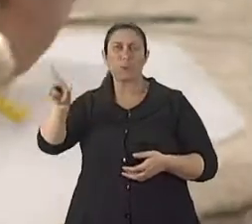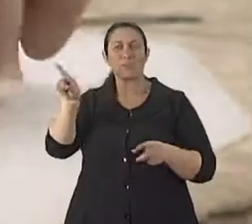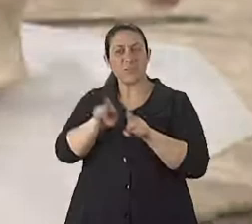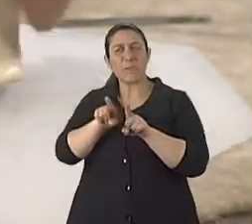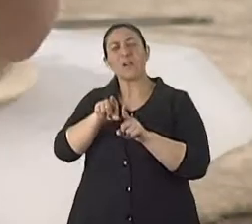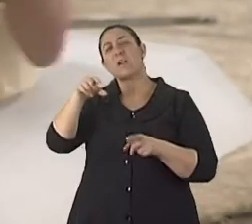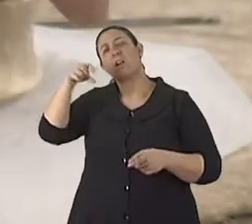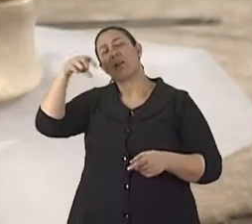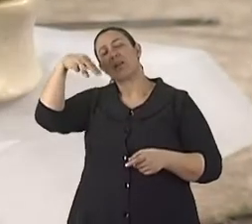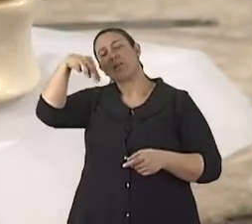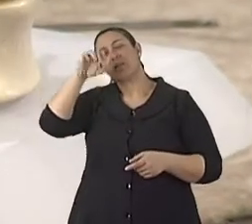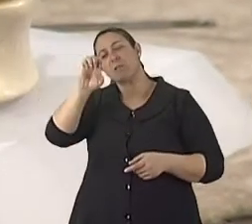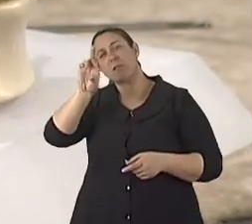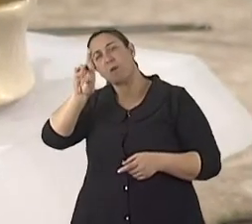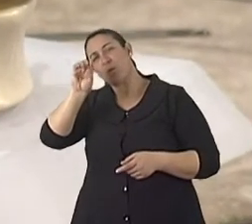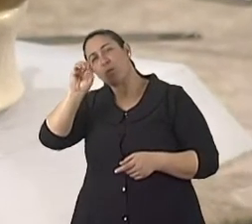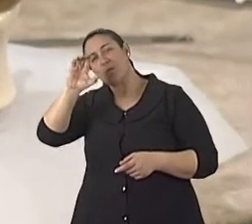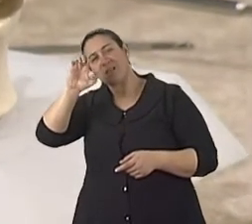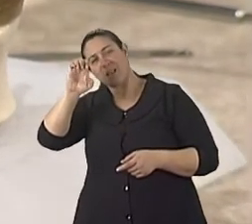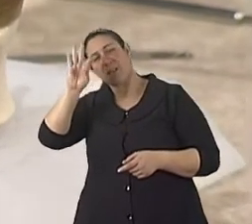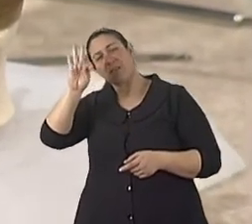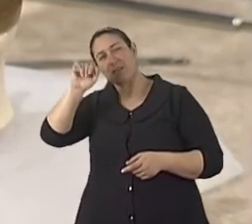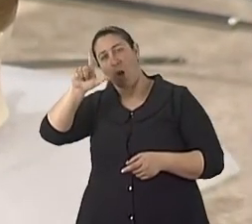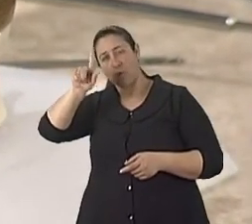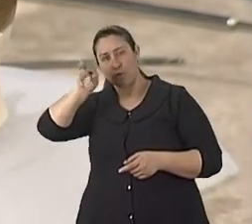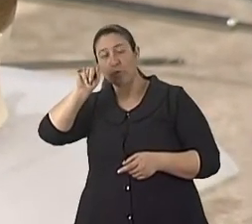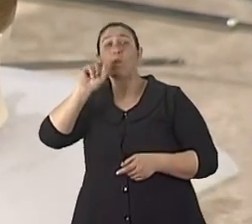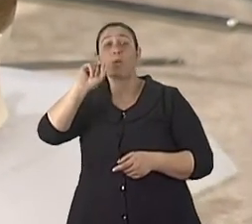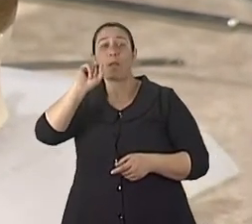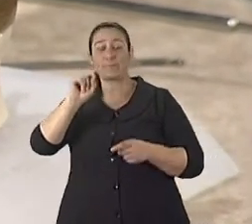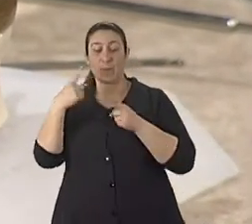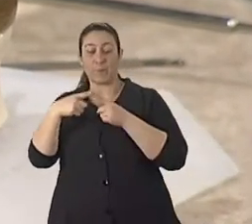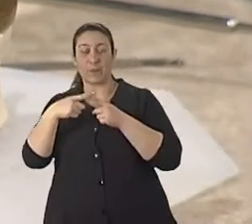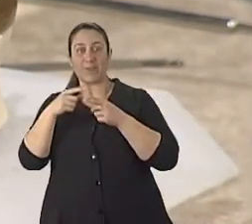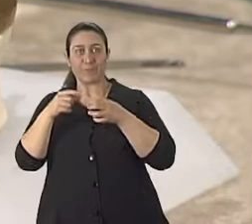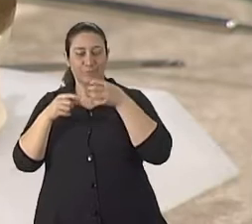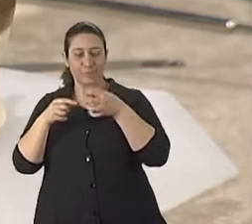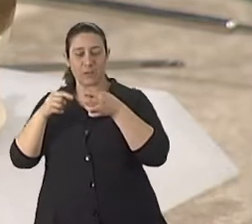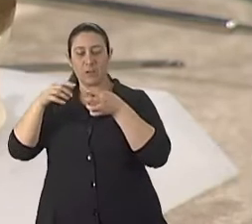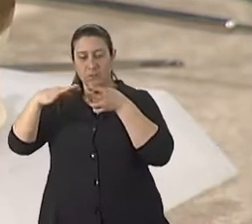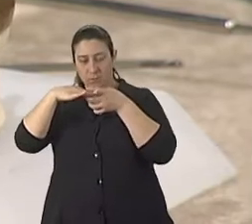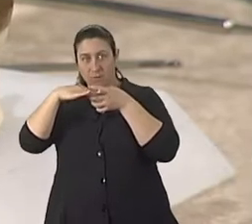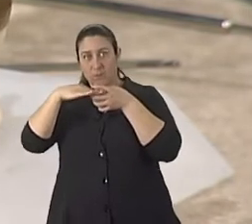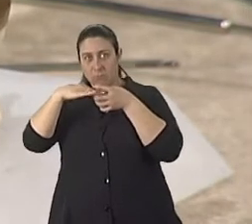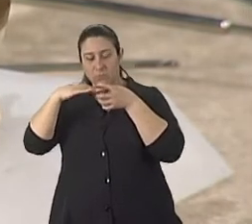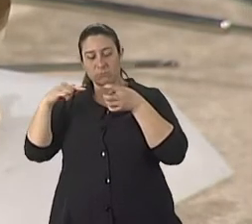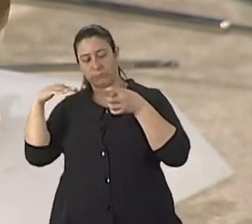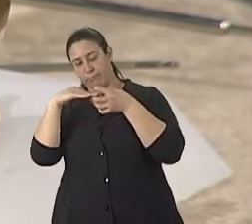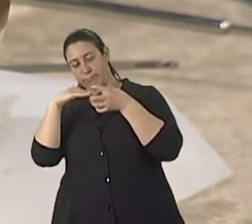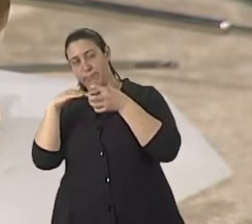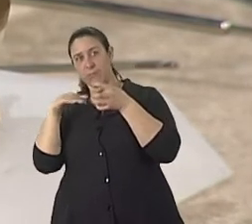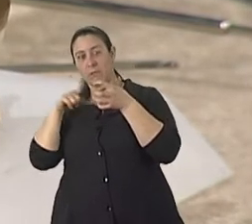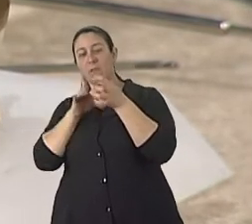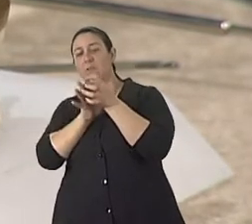mas assim pode ser também que acontece por uma compressão de uma raiz nervosa específica esse disco instruiu saiu o material